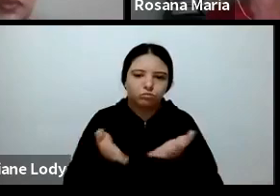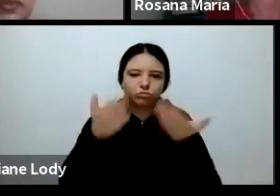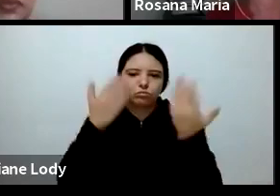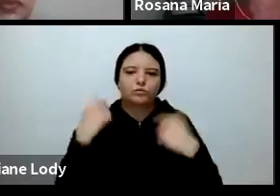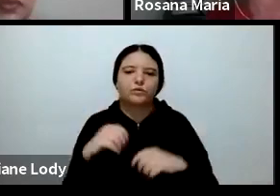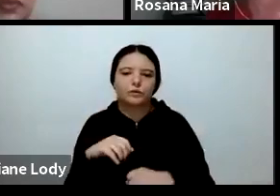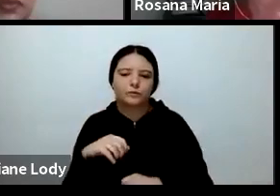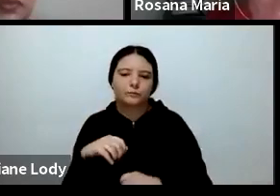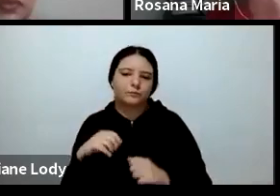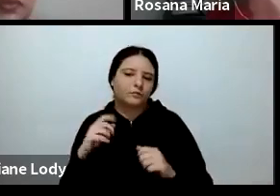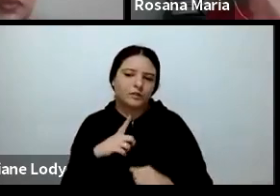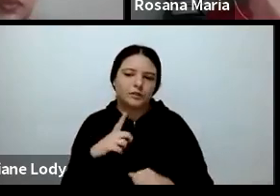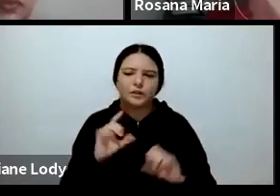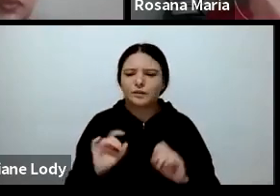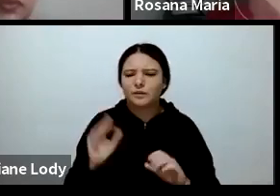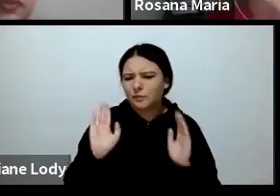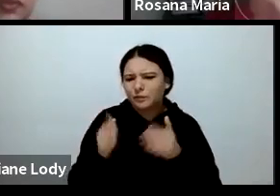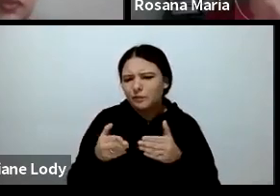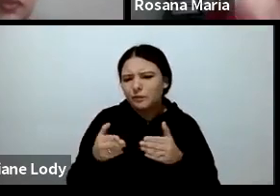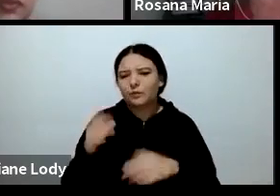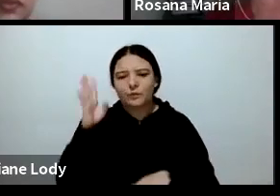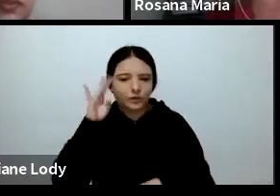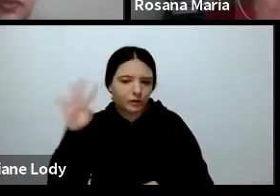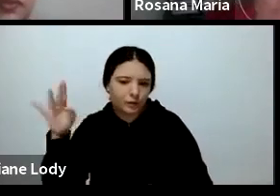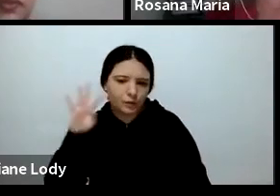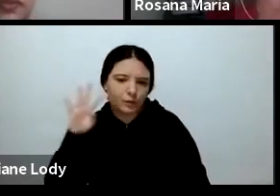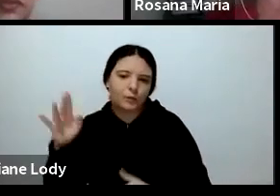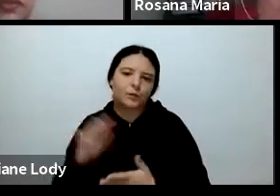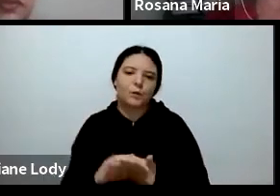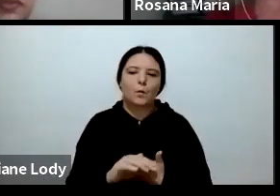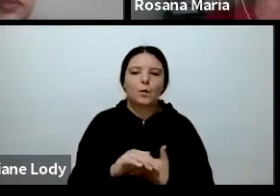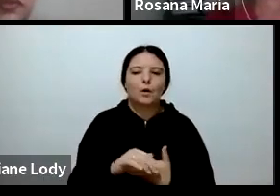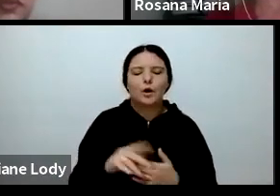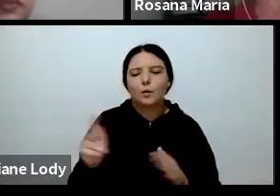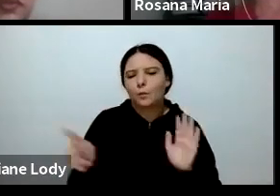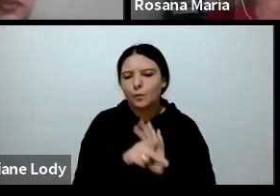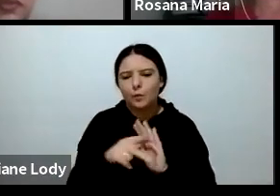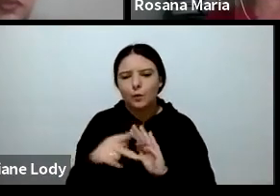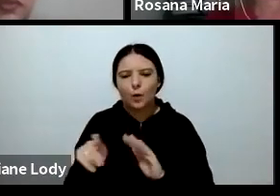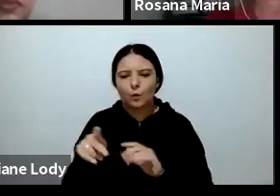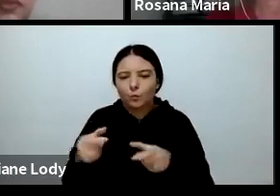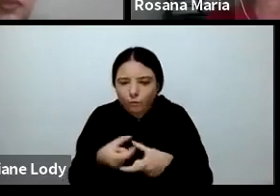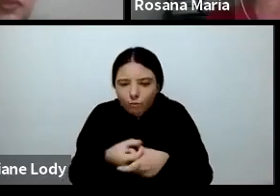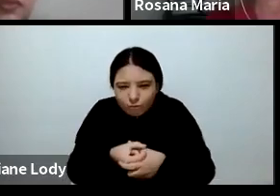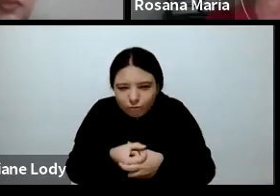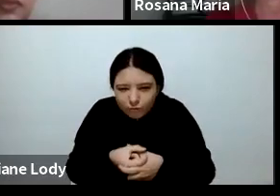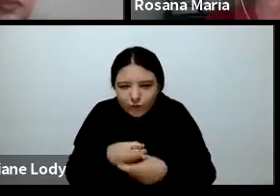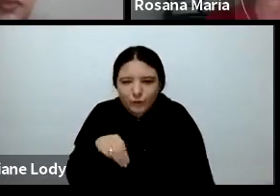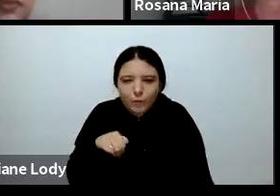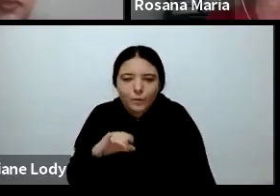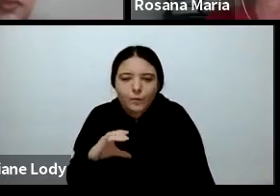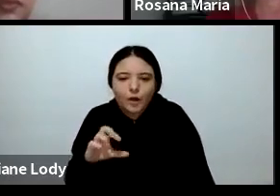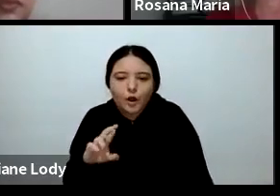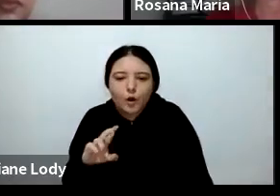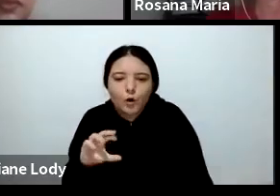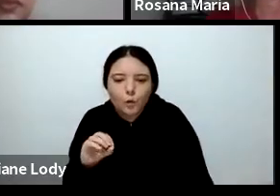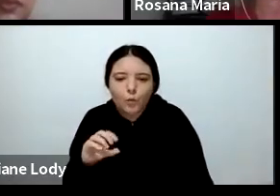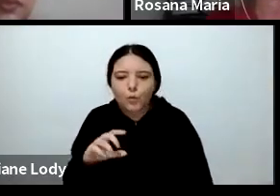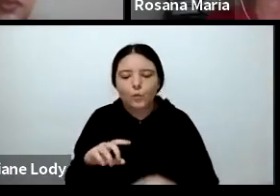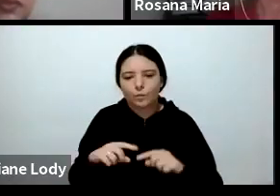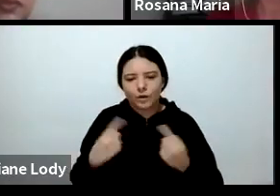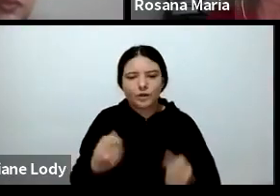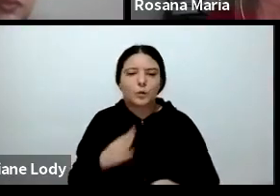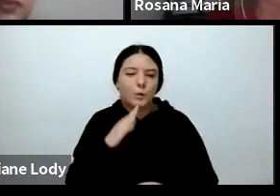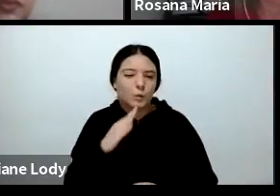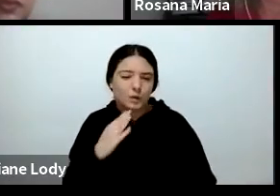subdisciplinar, específico, teórico, né, único e exclusivamente micro, né? O micro é sempre importante, mas o conhecimento